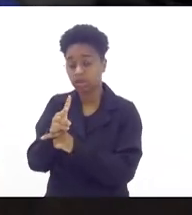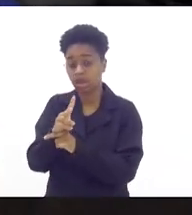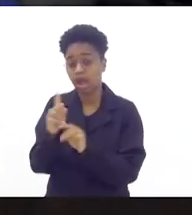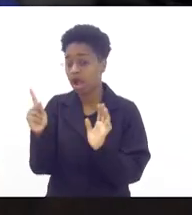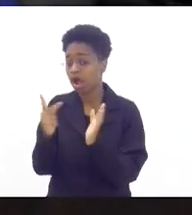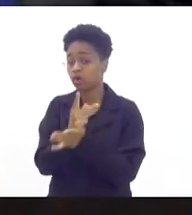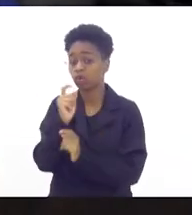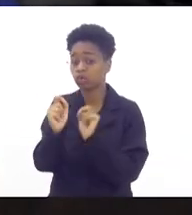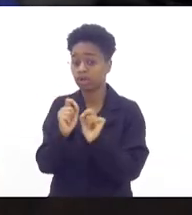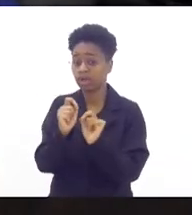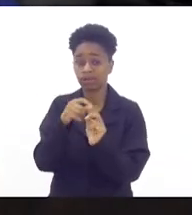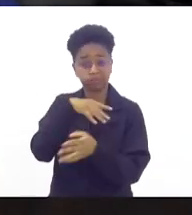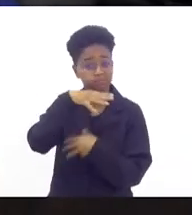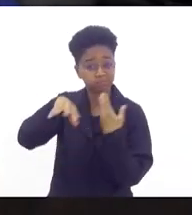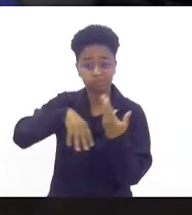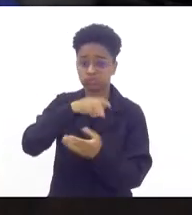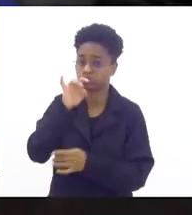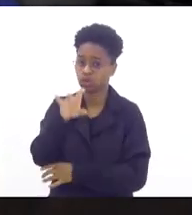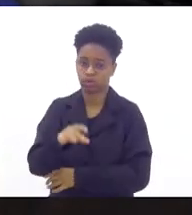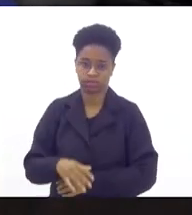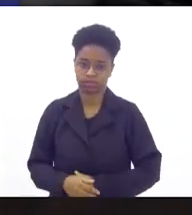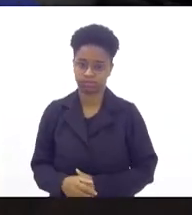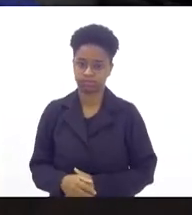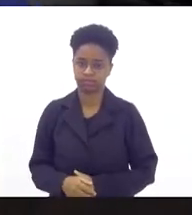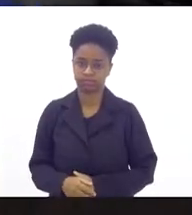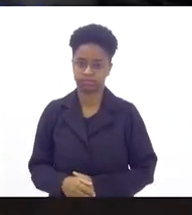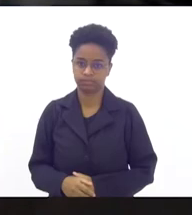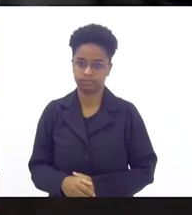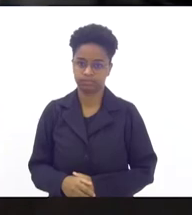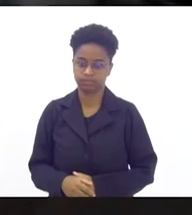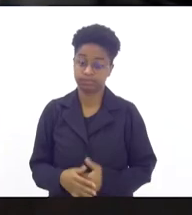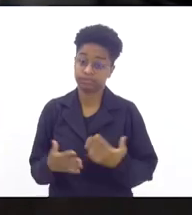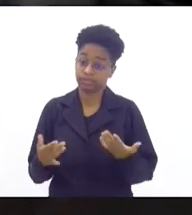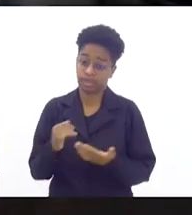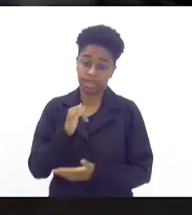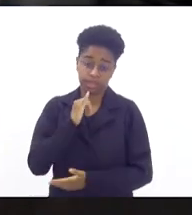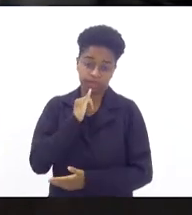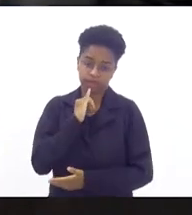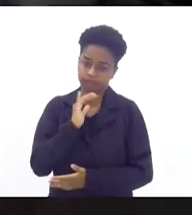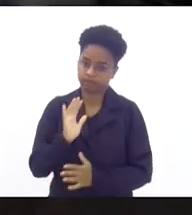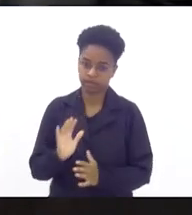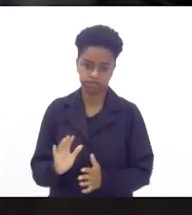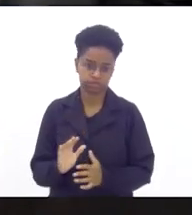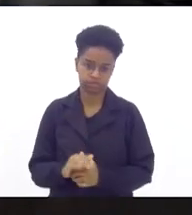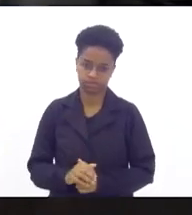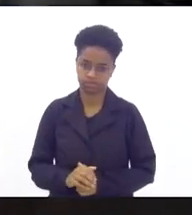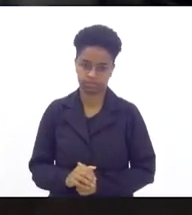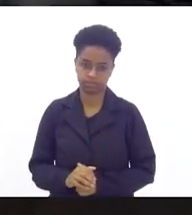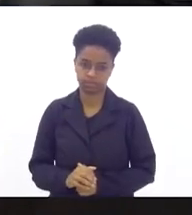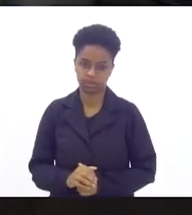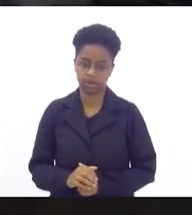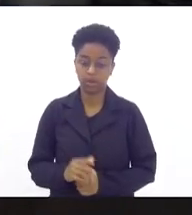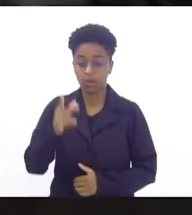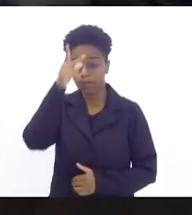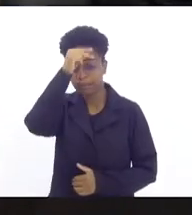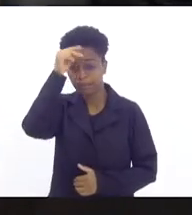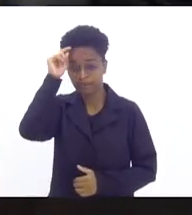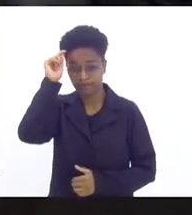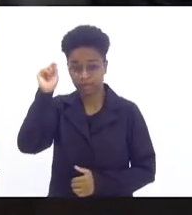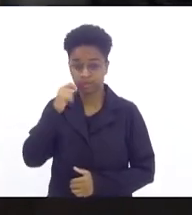resta a brutalidade Infelizmente o prefeito Eduardo